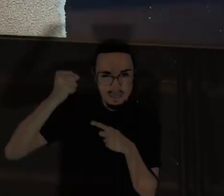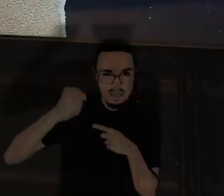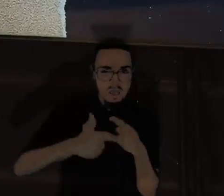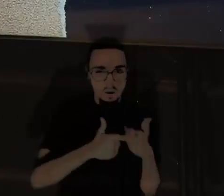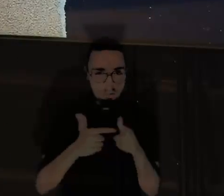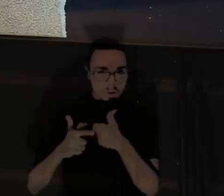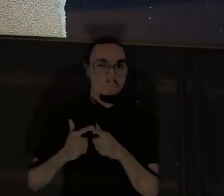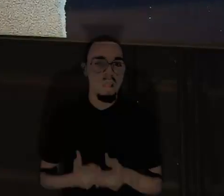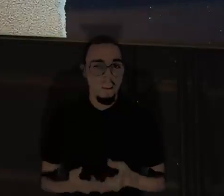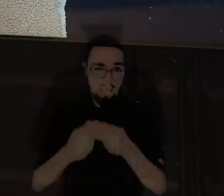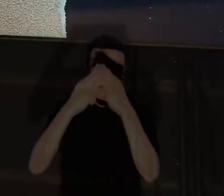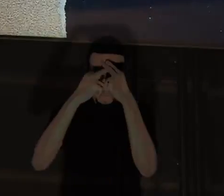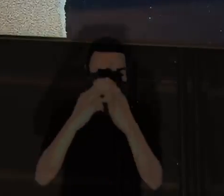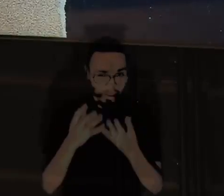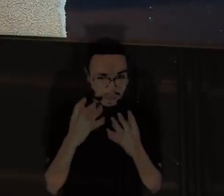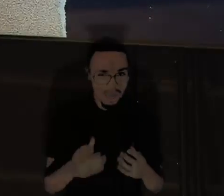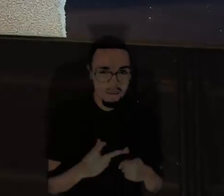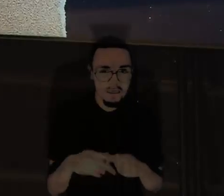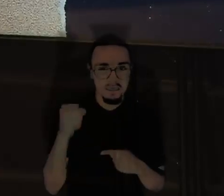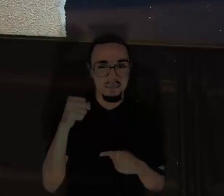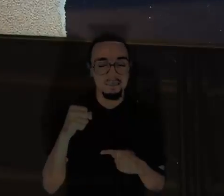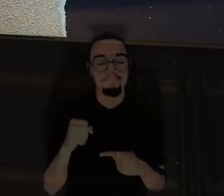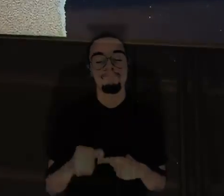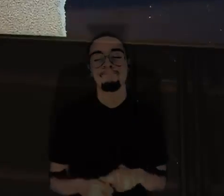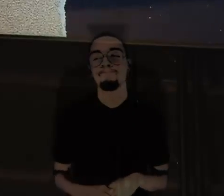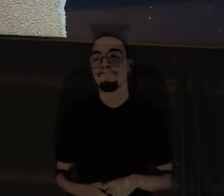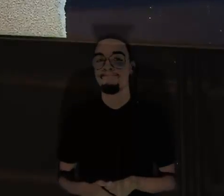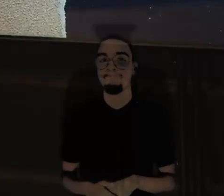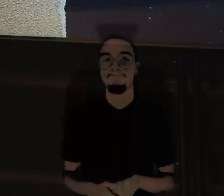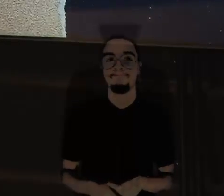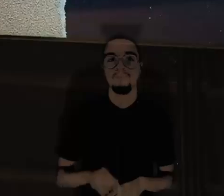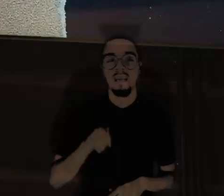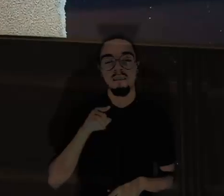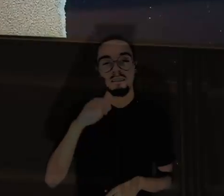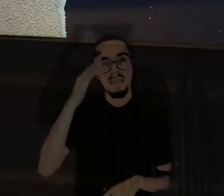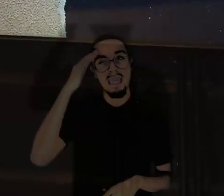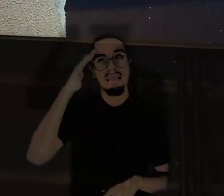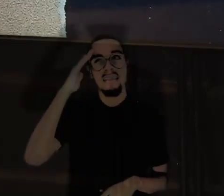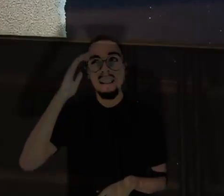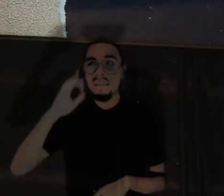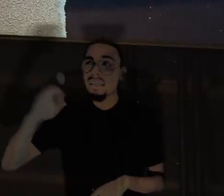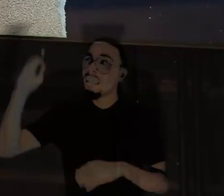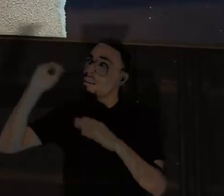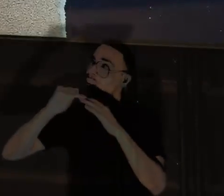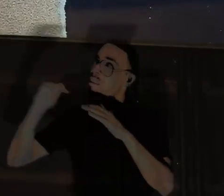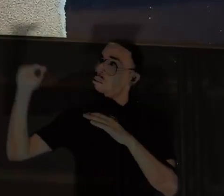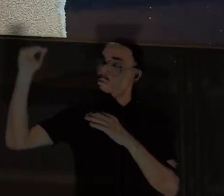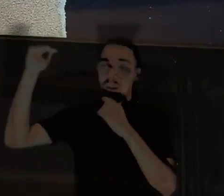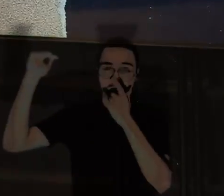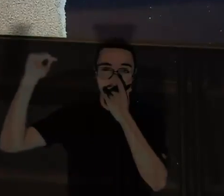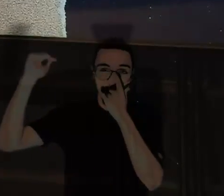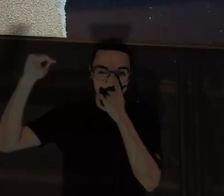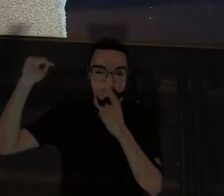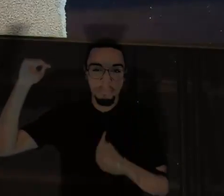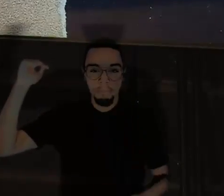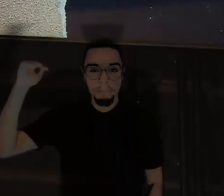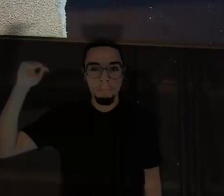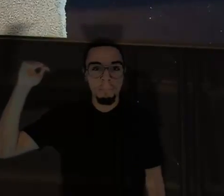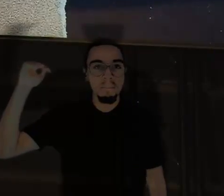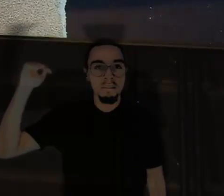você tornar o seu chamado maior do que as suas circunstâncias, além de